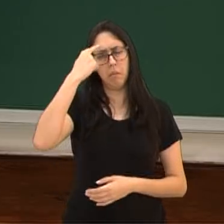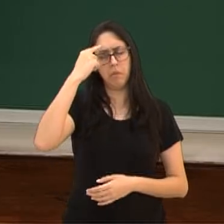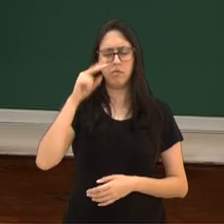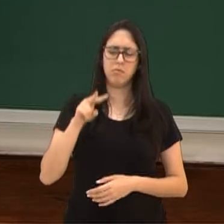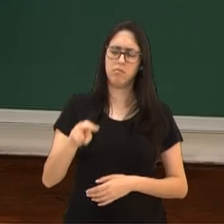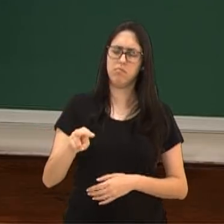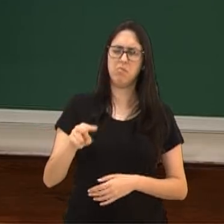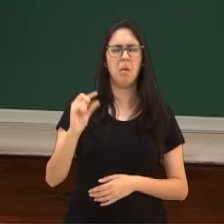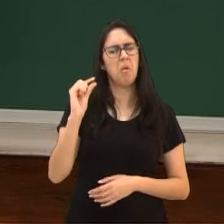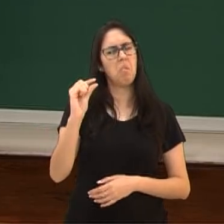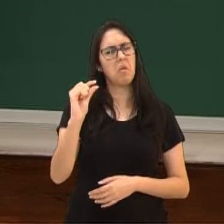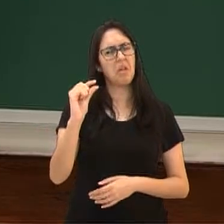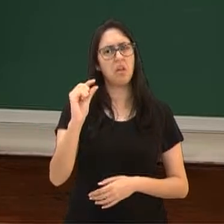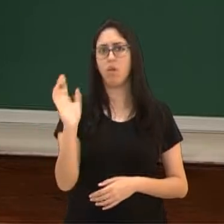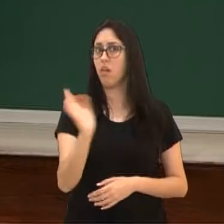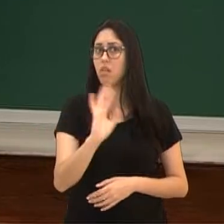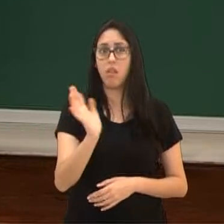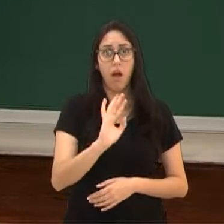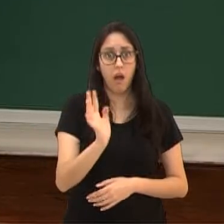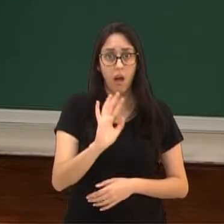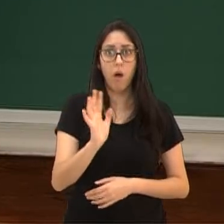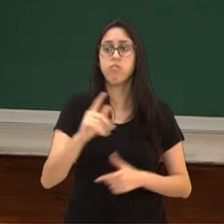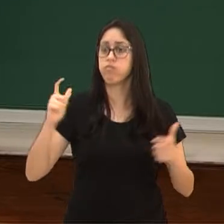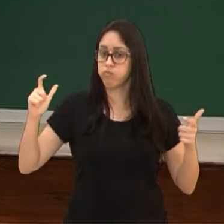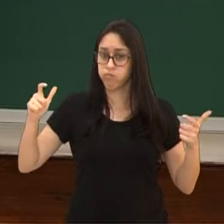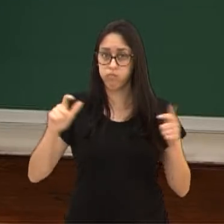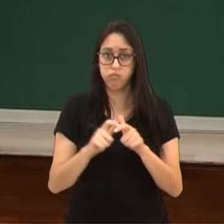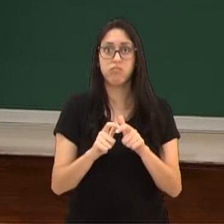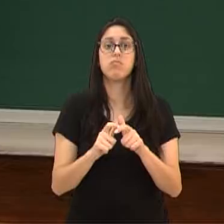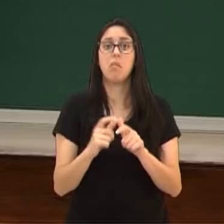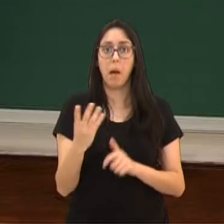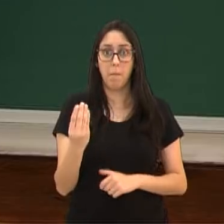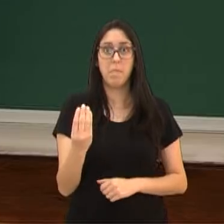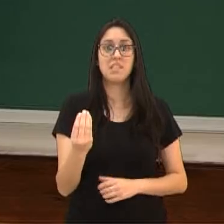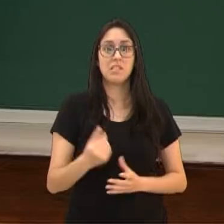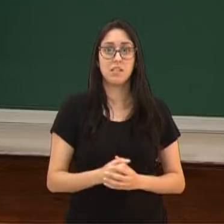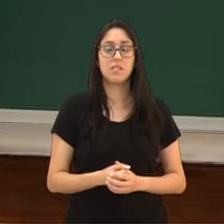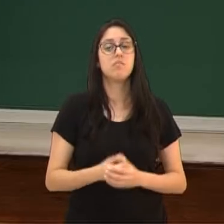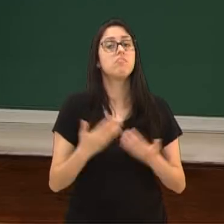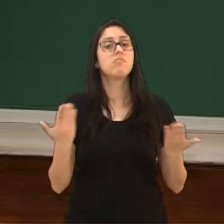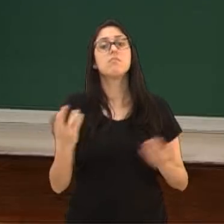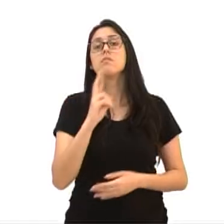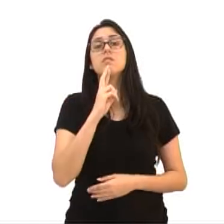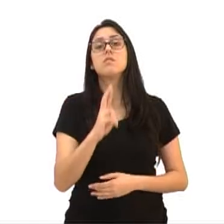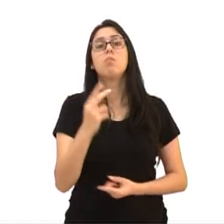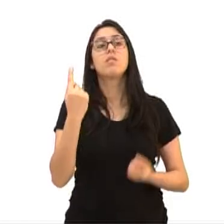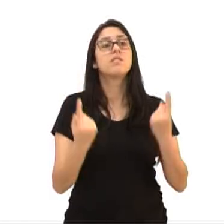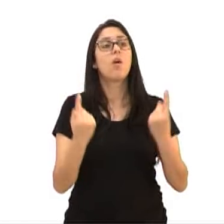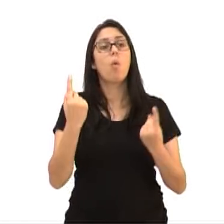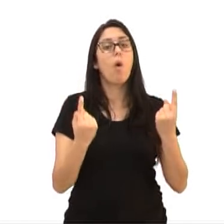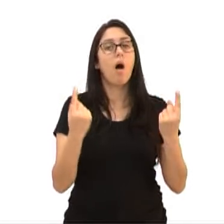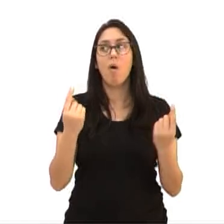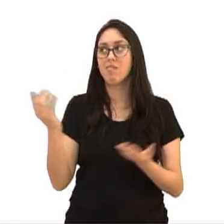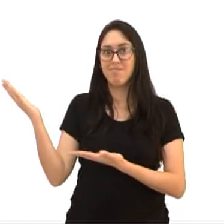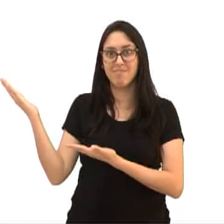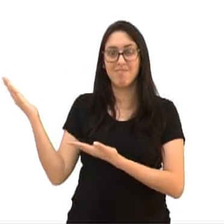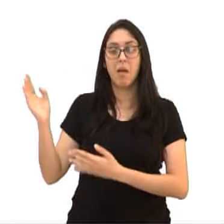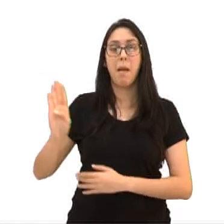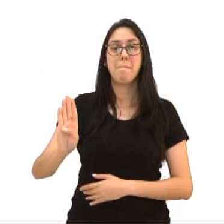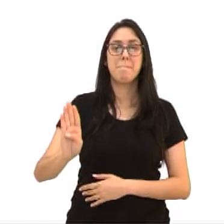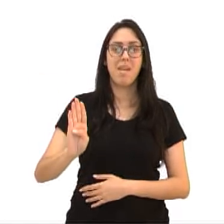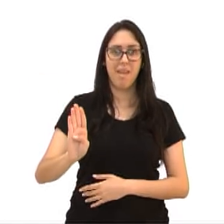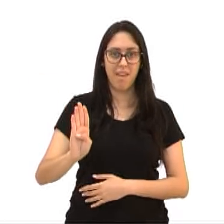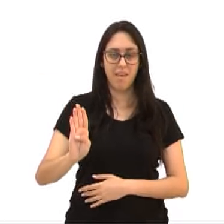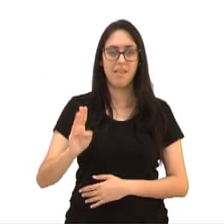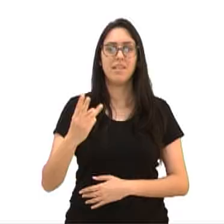vê que é drástica a diferença entre eles ali. Então, qual seria a opção correta? Letra B,